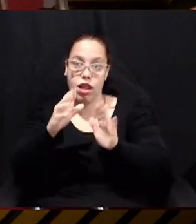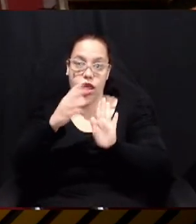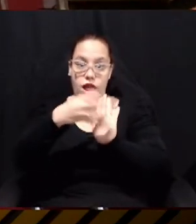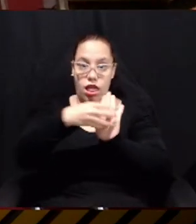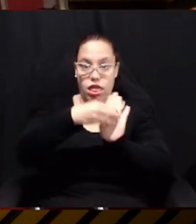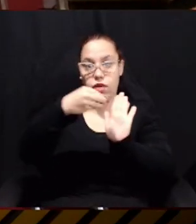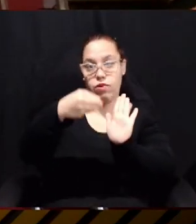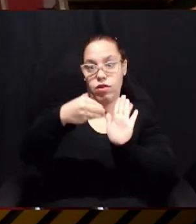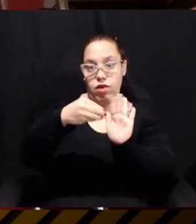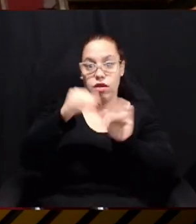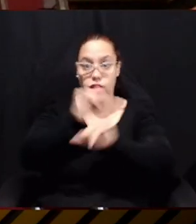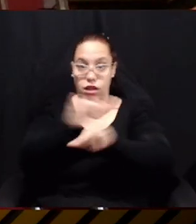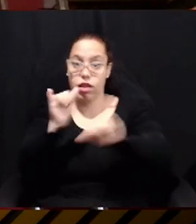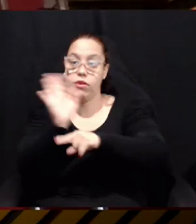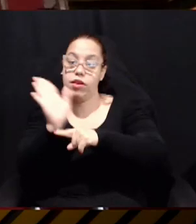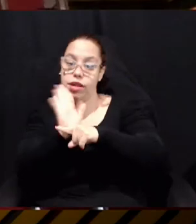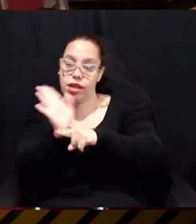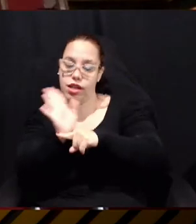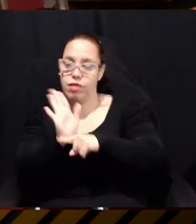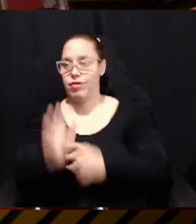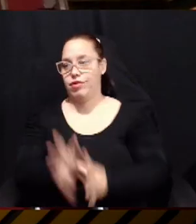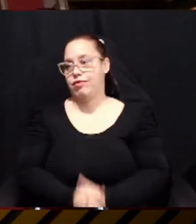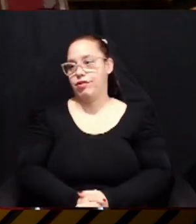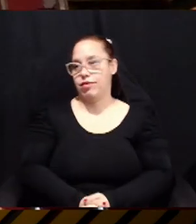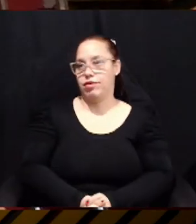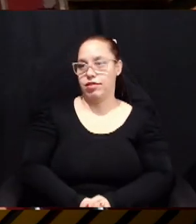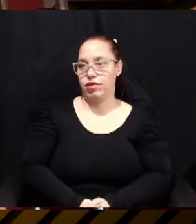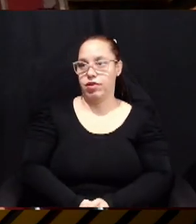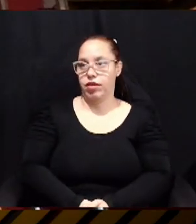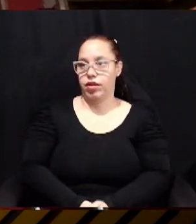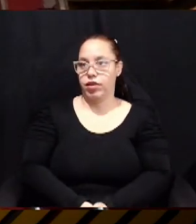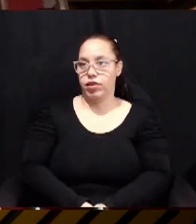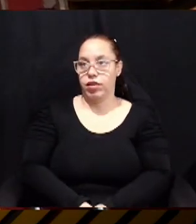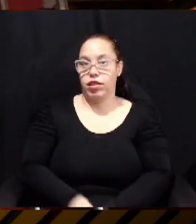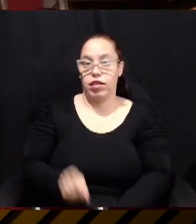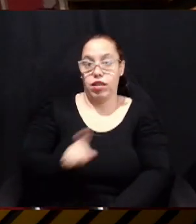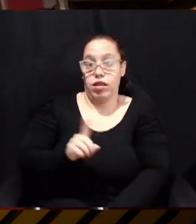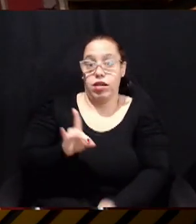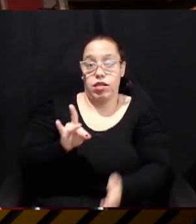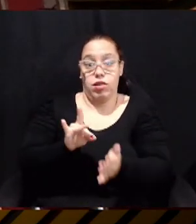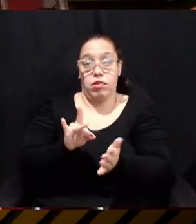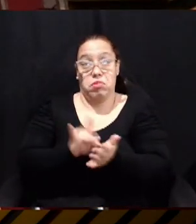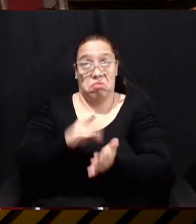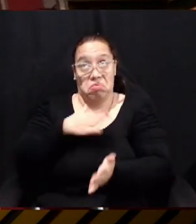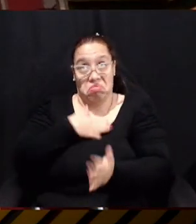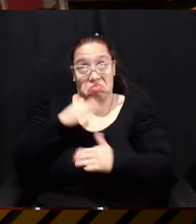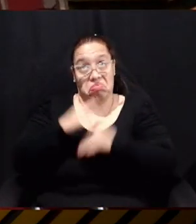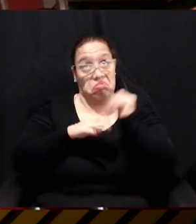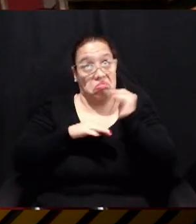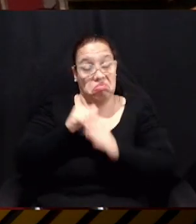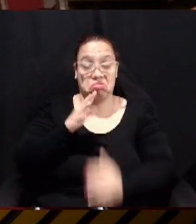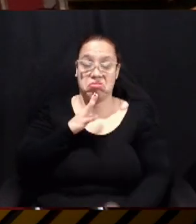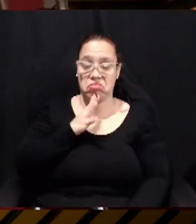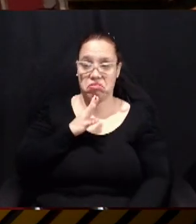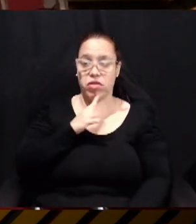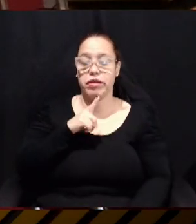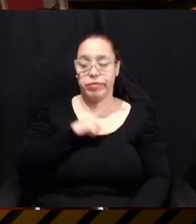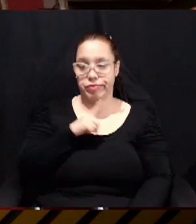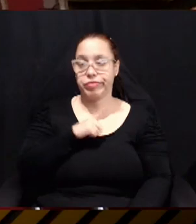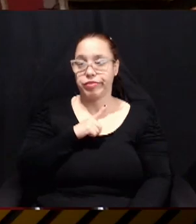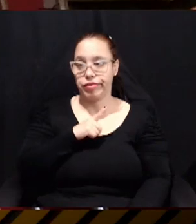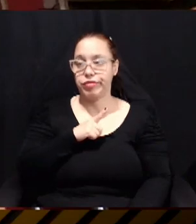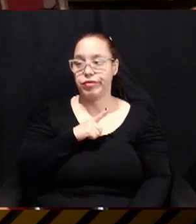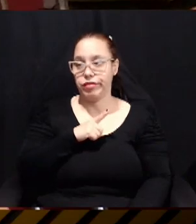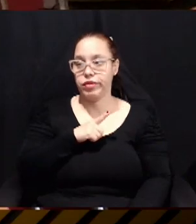publicidade e cinema, que, assim, não é exatamente a minha área, mas pelos conhecidos que a gente tem,